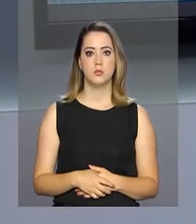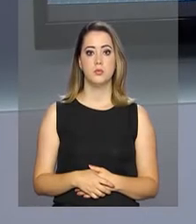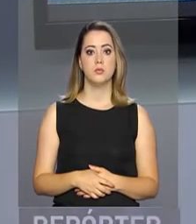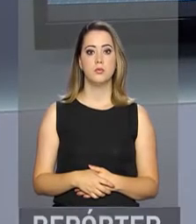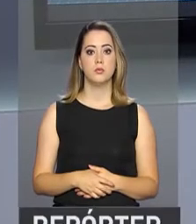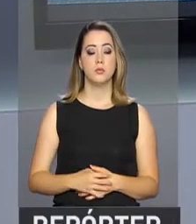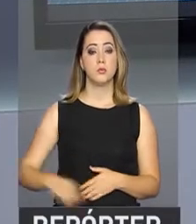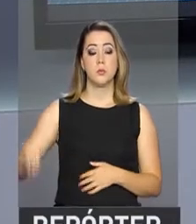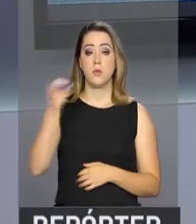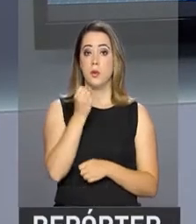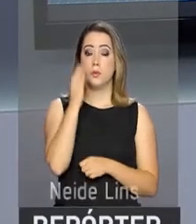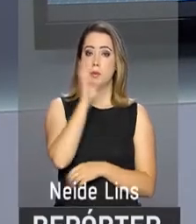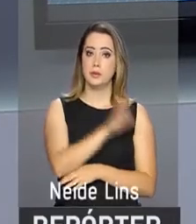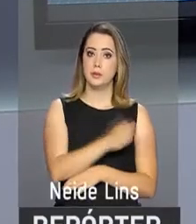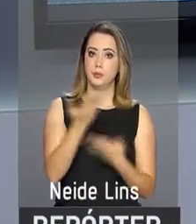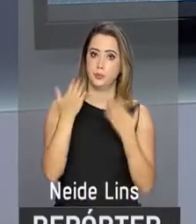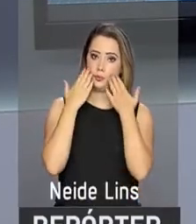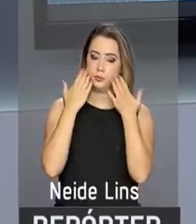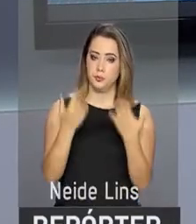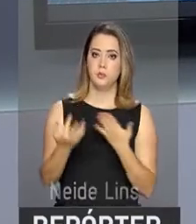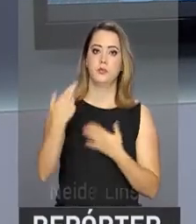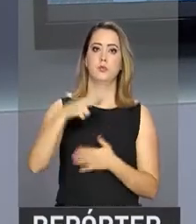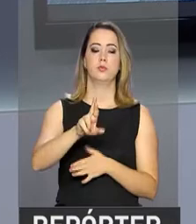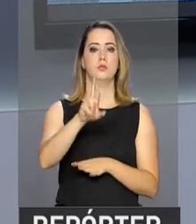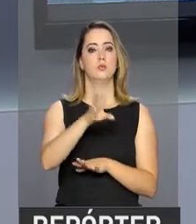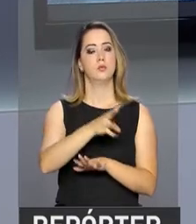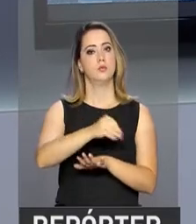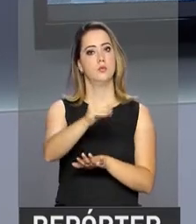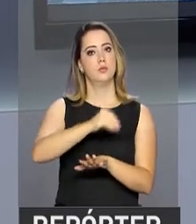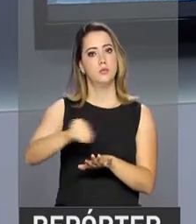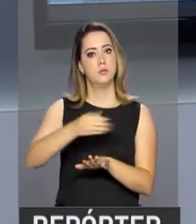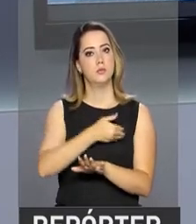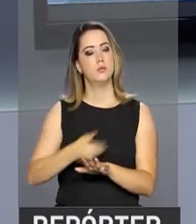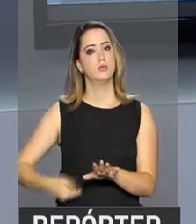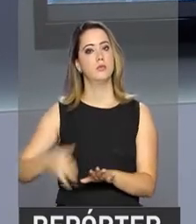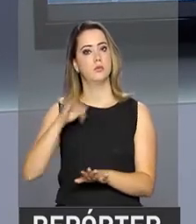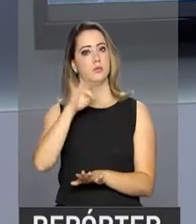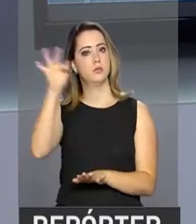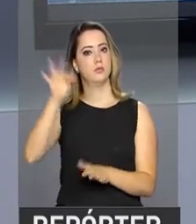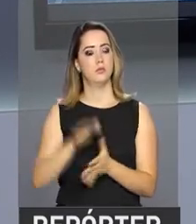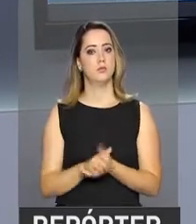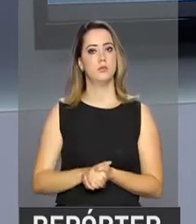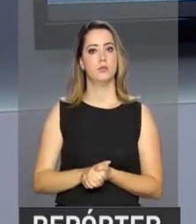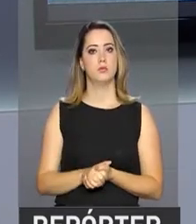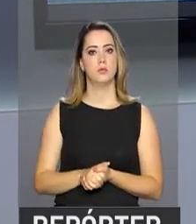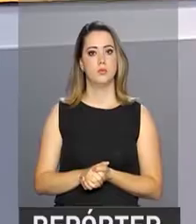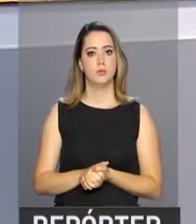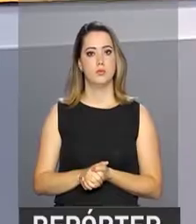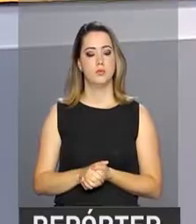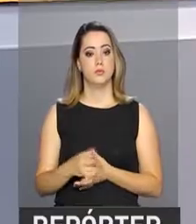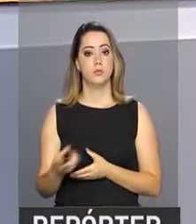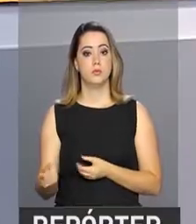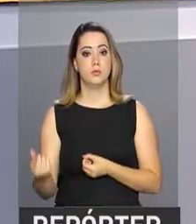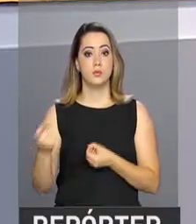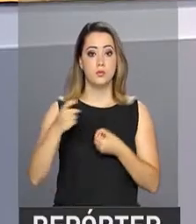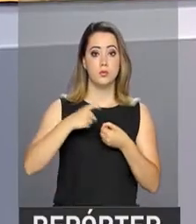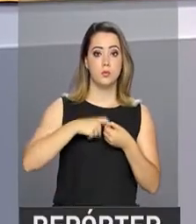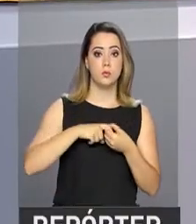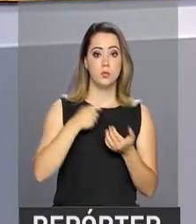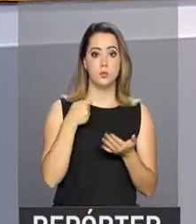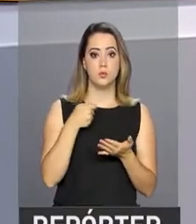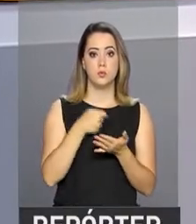olá boa tarde estamos de volta com repórter nbr e as notícias do governo federal as restituições